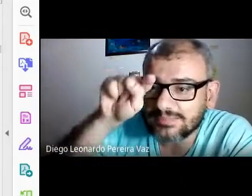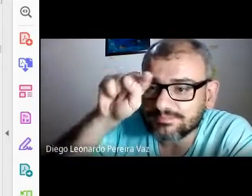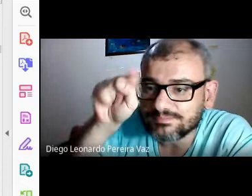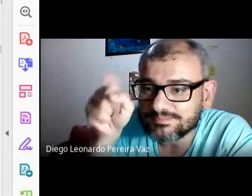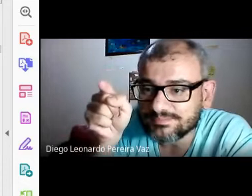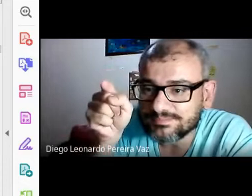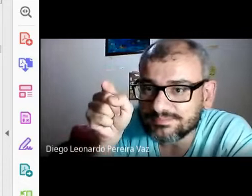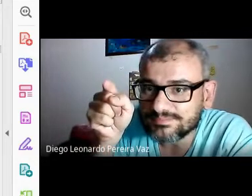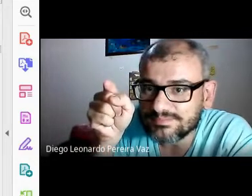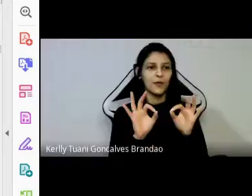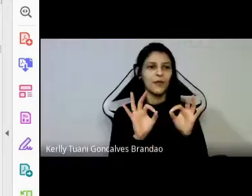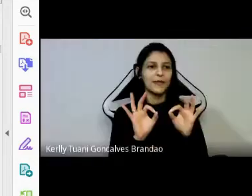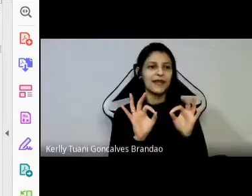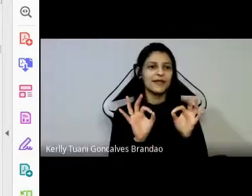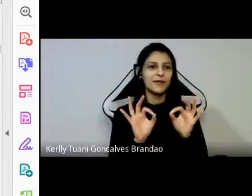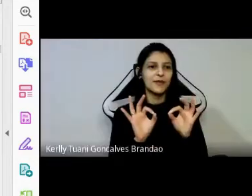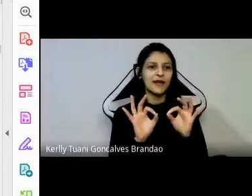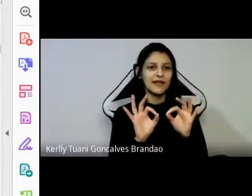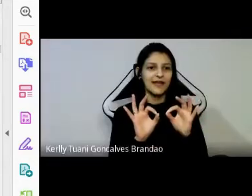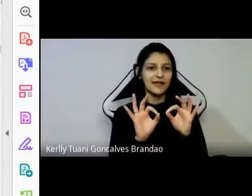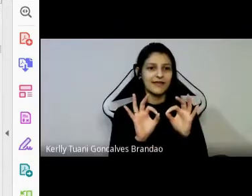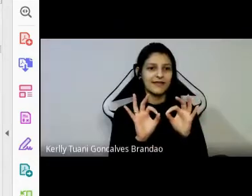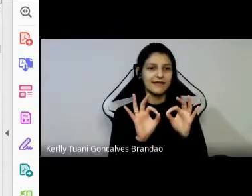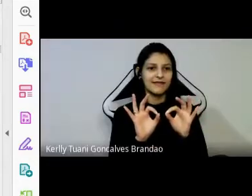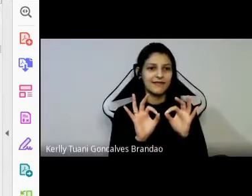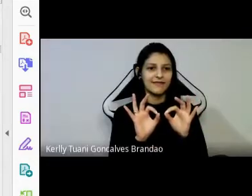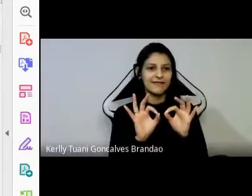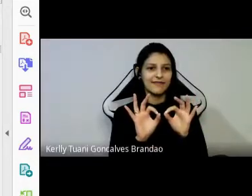simultânea. O movimento é simultâneo.